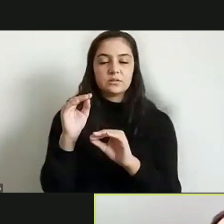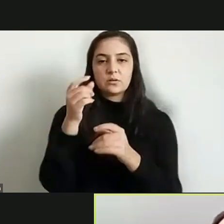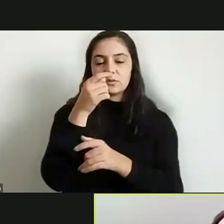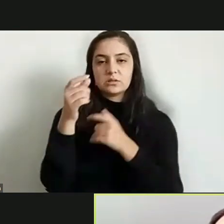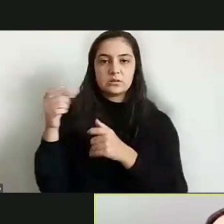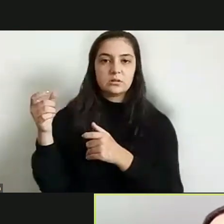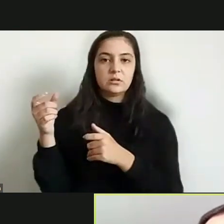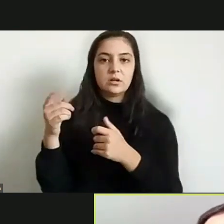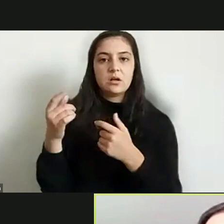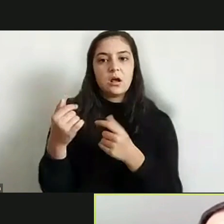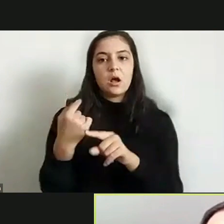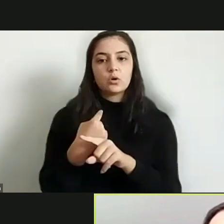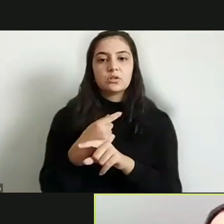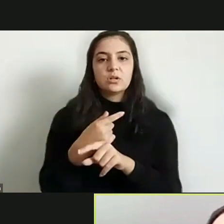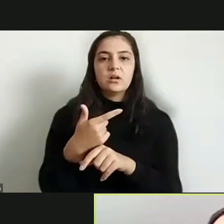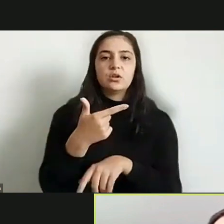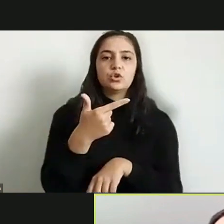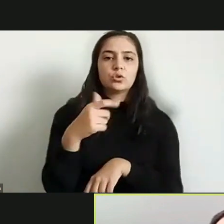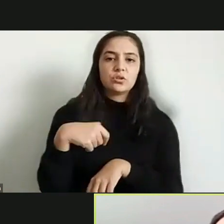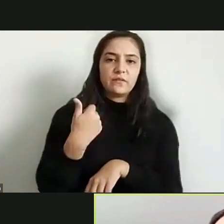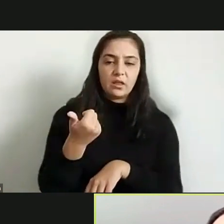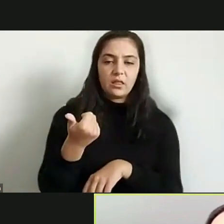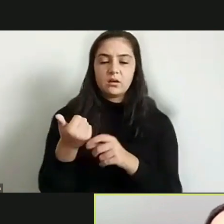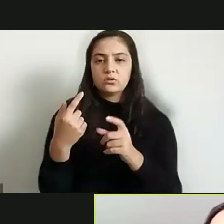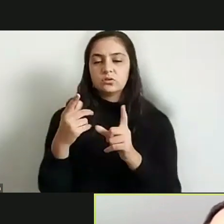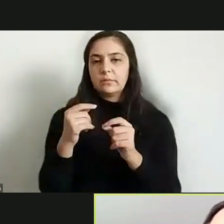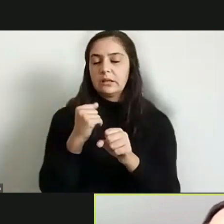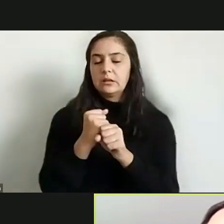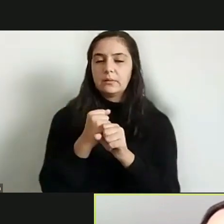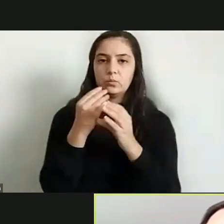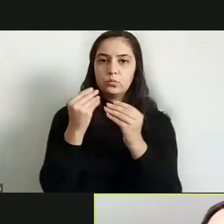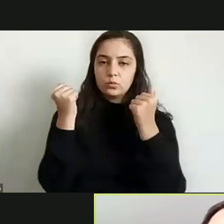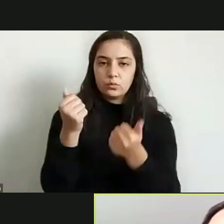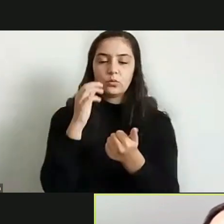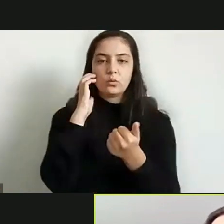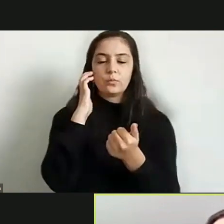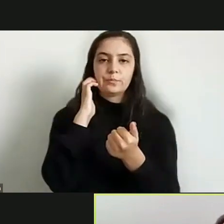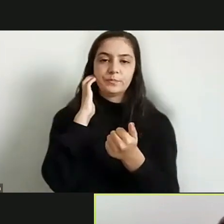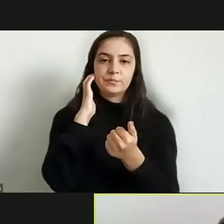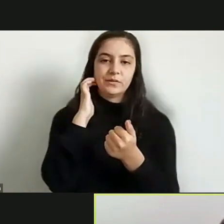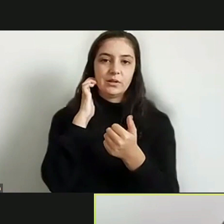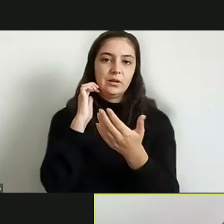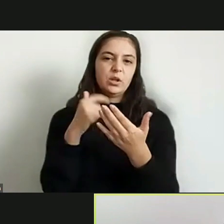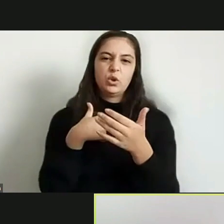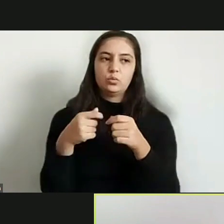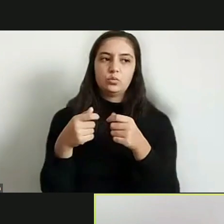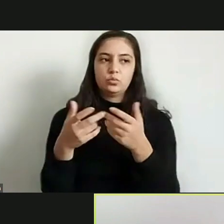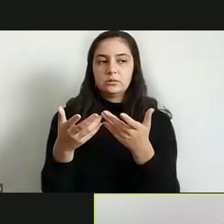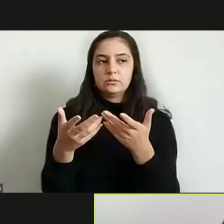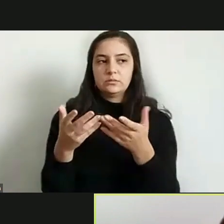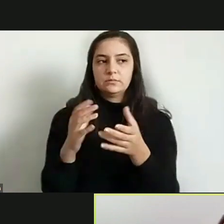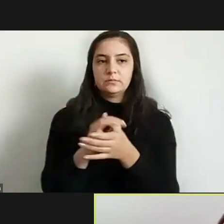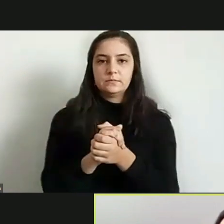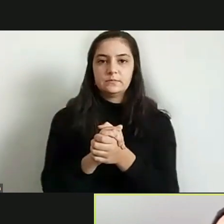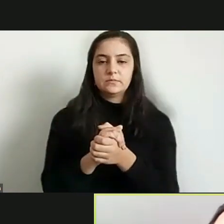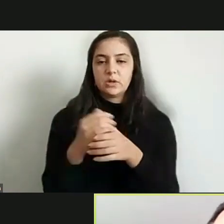aqui alguns percursos. Torres Vedras tem um ótimo trabalho também nesta matéria, e não quero, enfim, ir